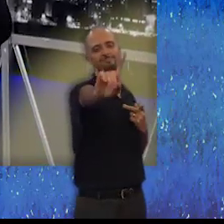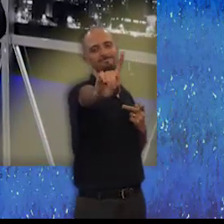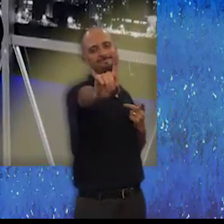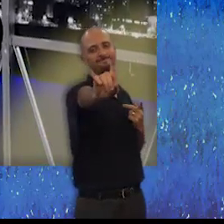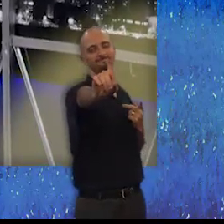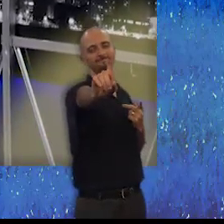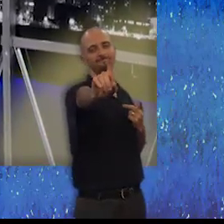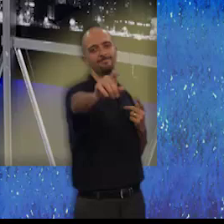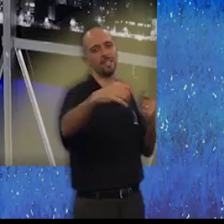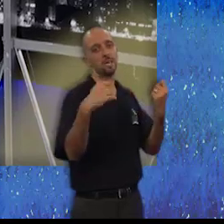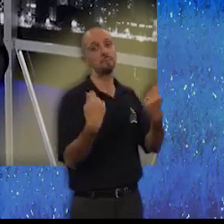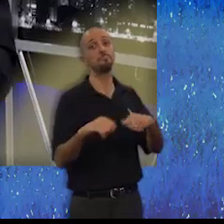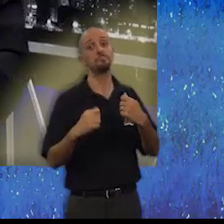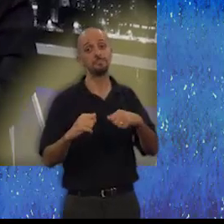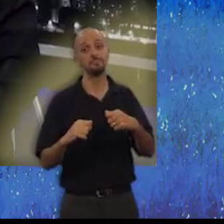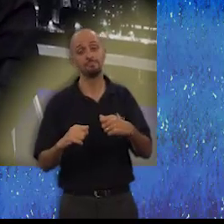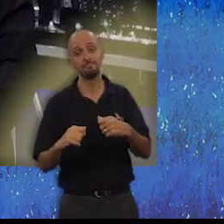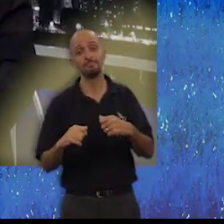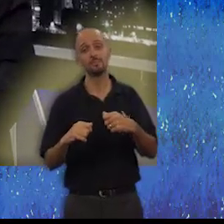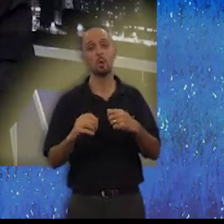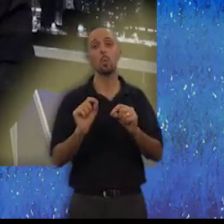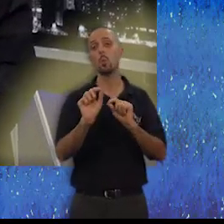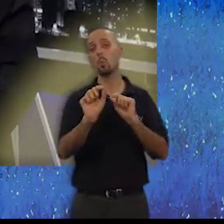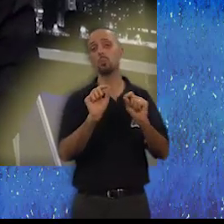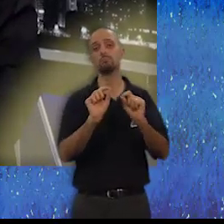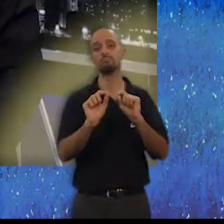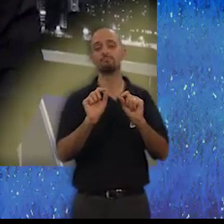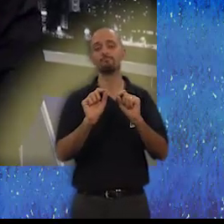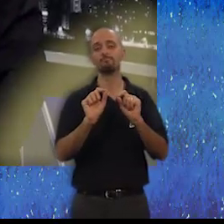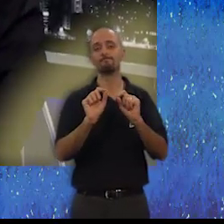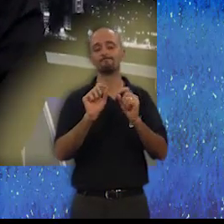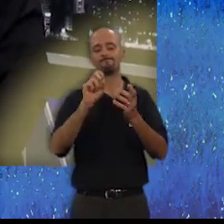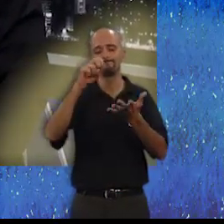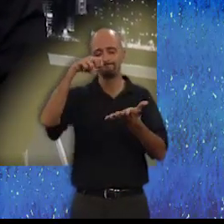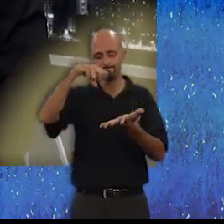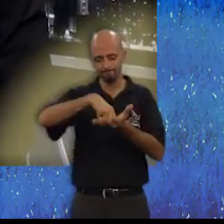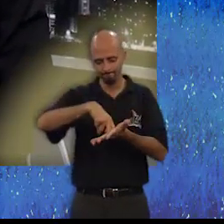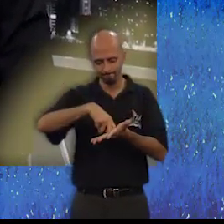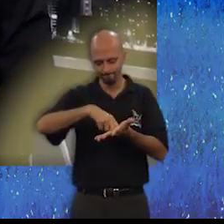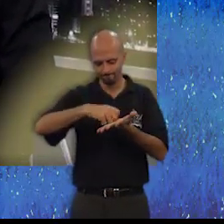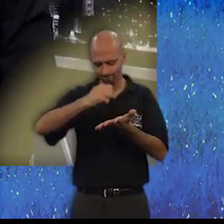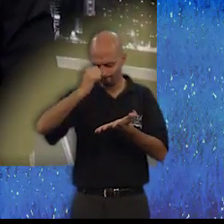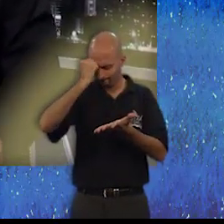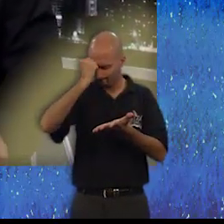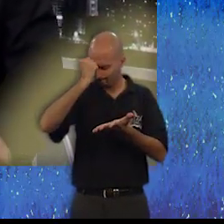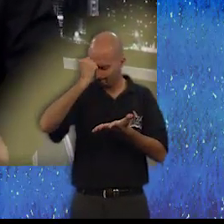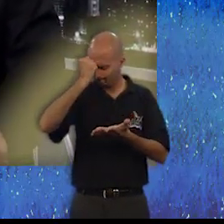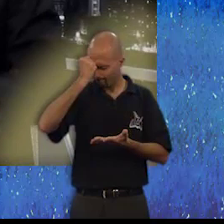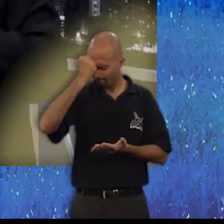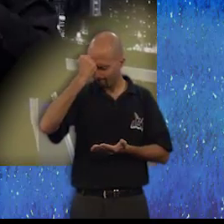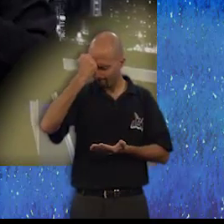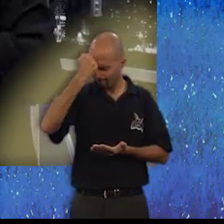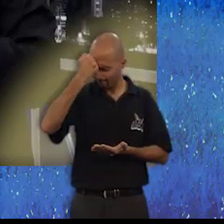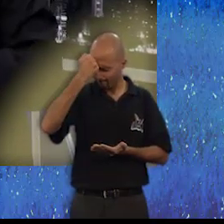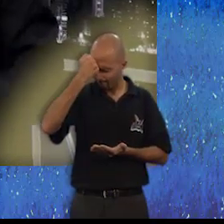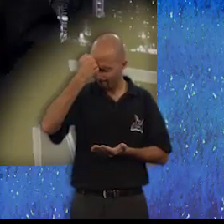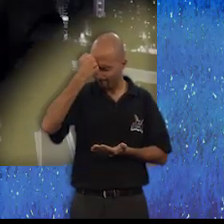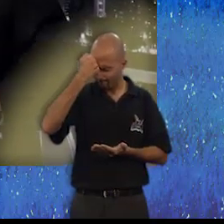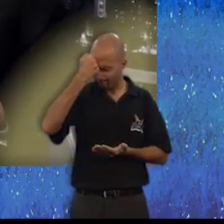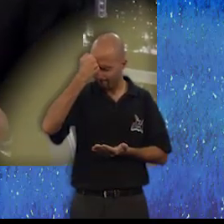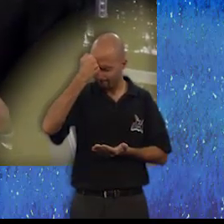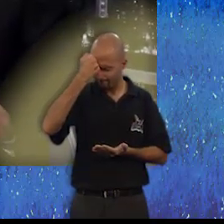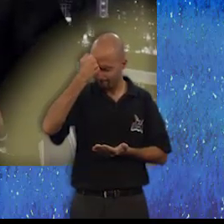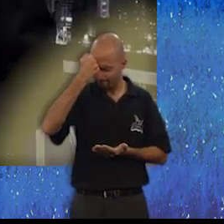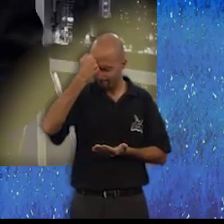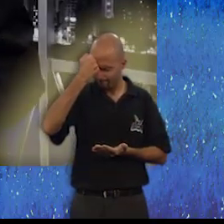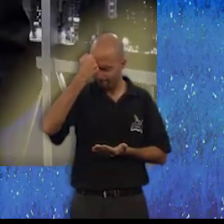É preciso cair com o rosto no chão. Quando eu digo rosto no chão, eu quero me referir à